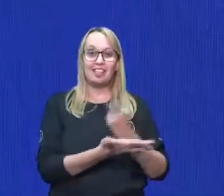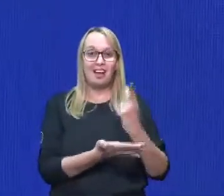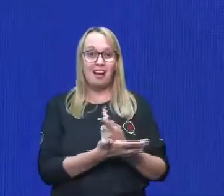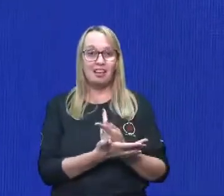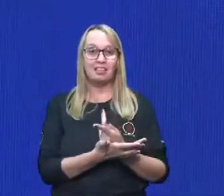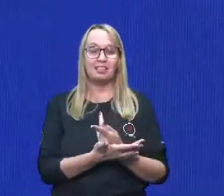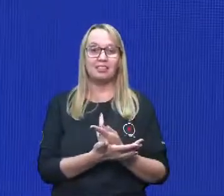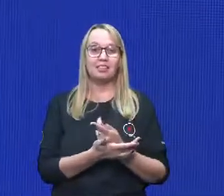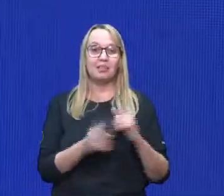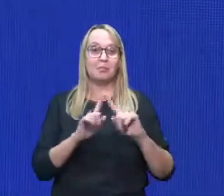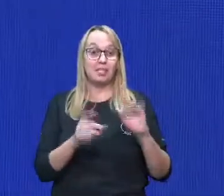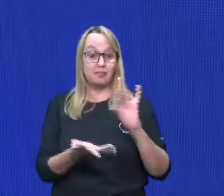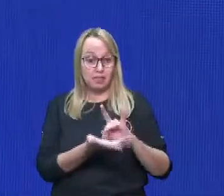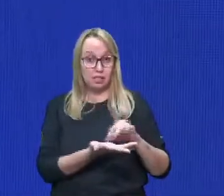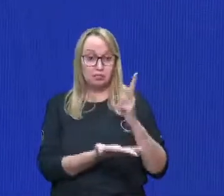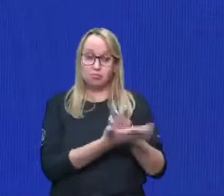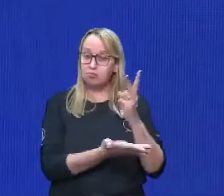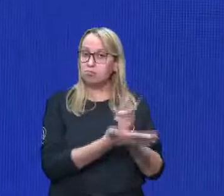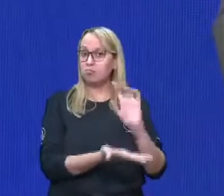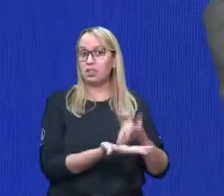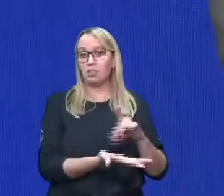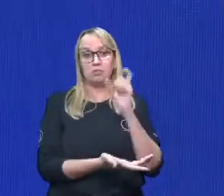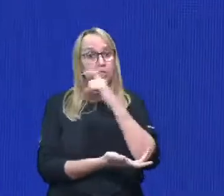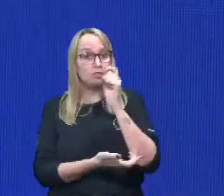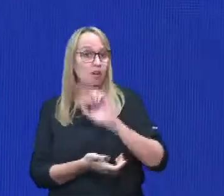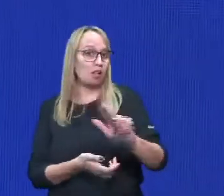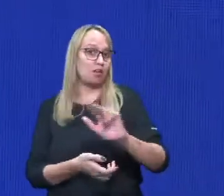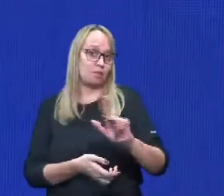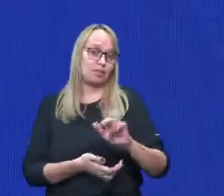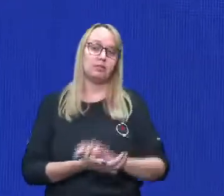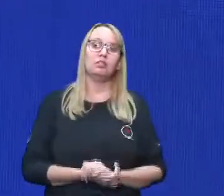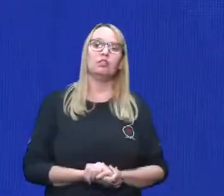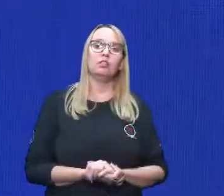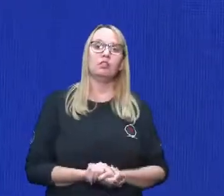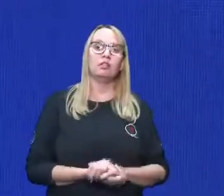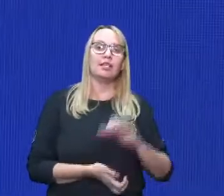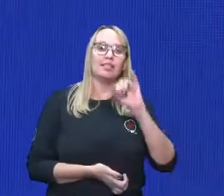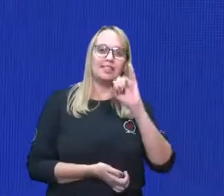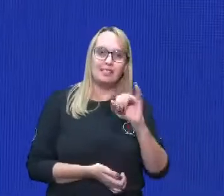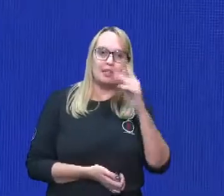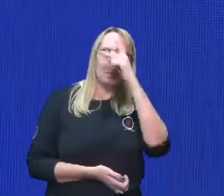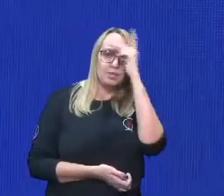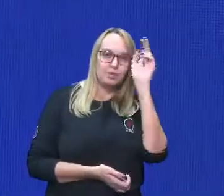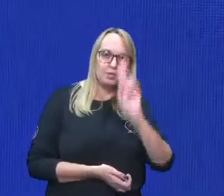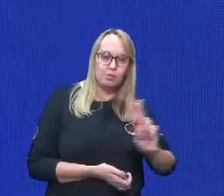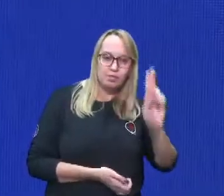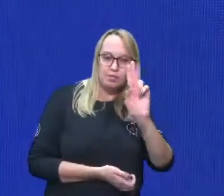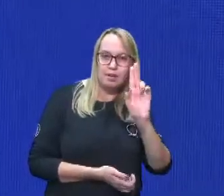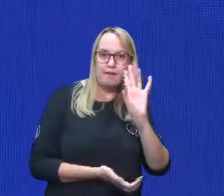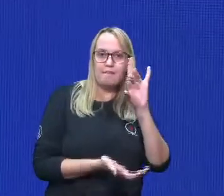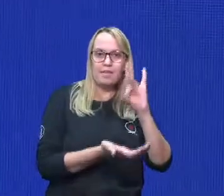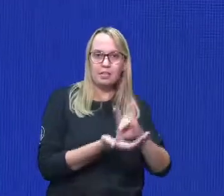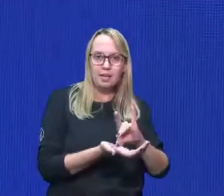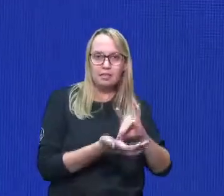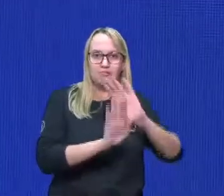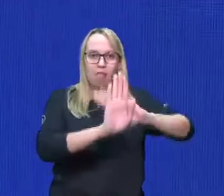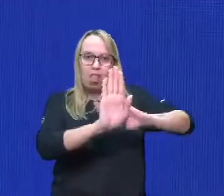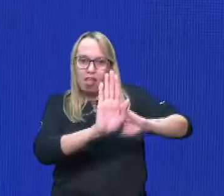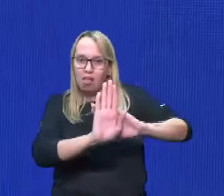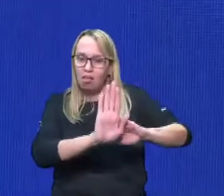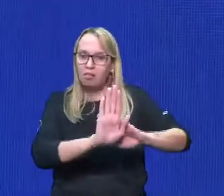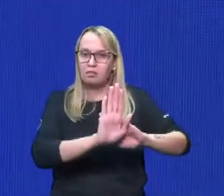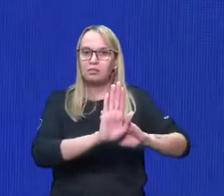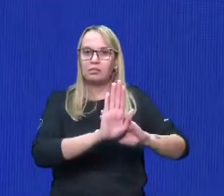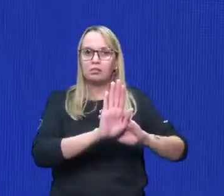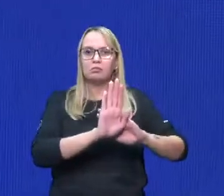tornou mentira. Vou repetir. Se alguém abusou da verdade, ela não fez da verdade uma